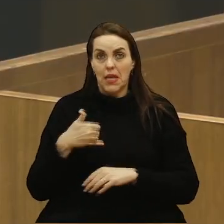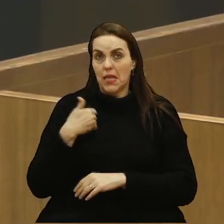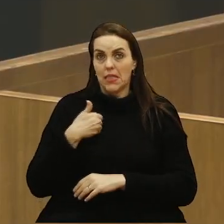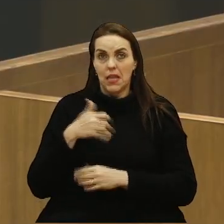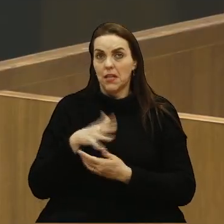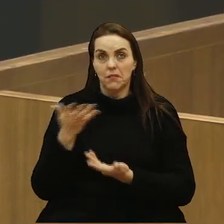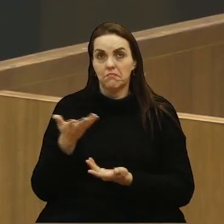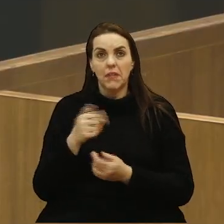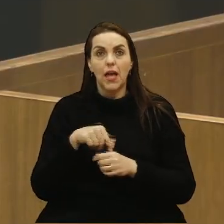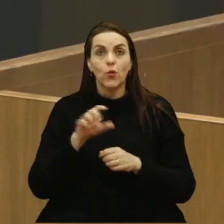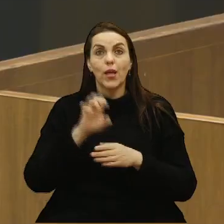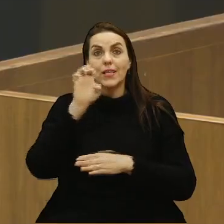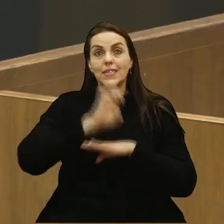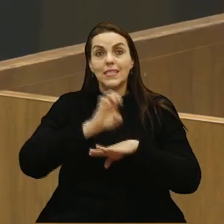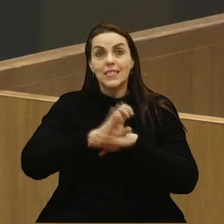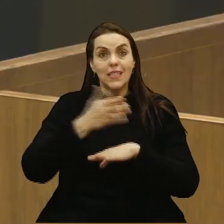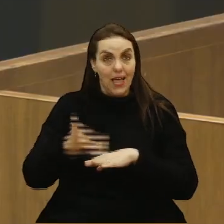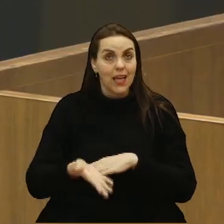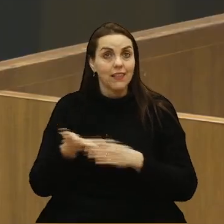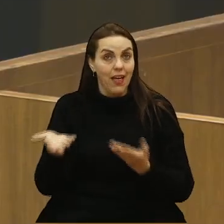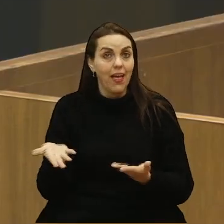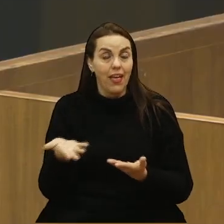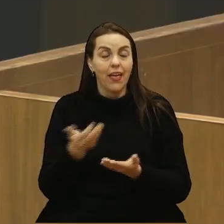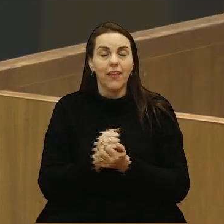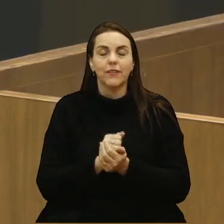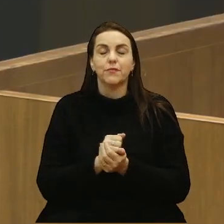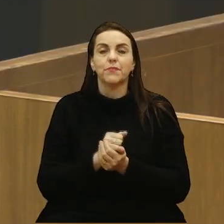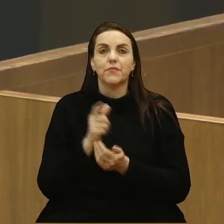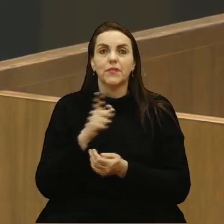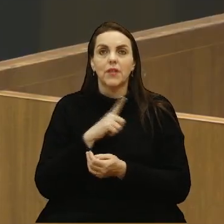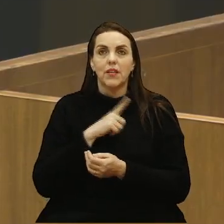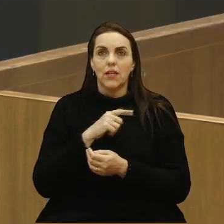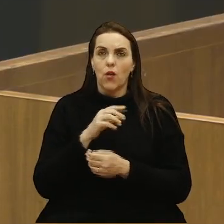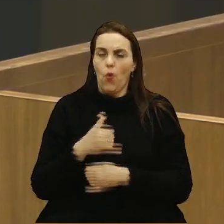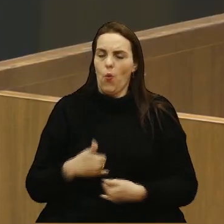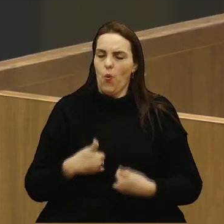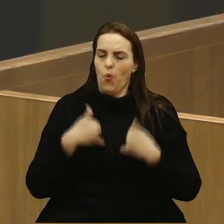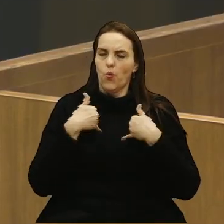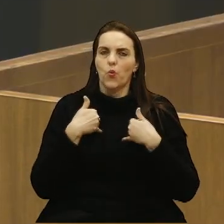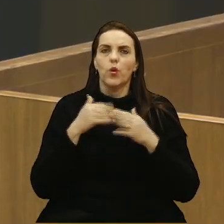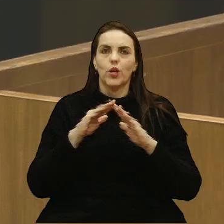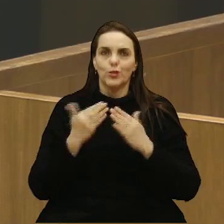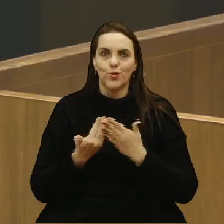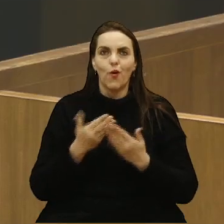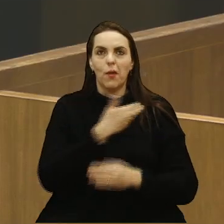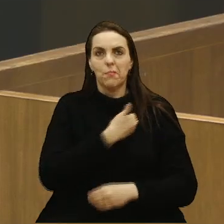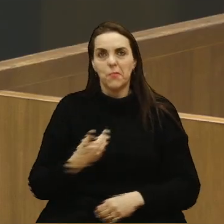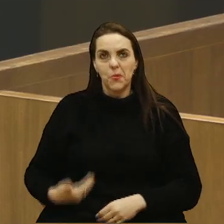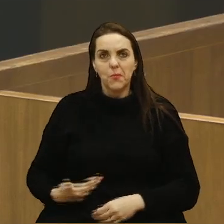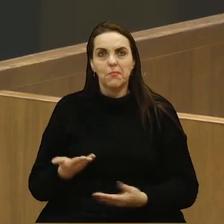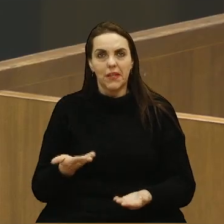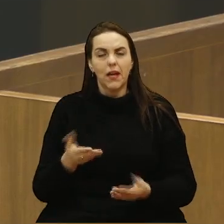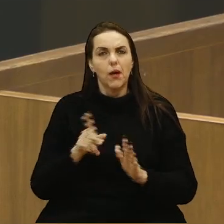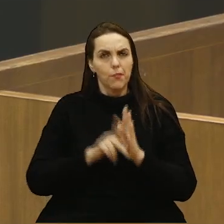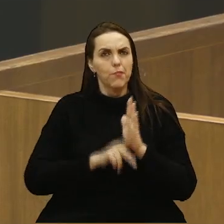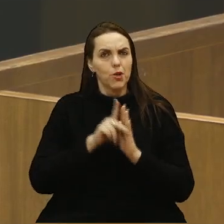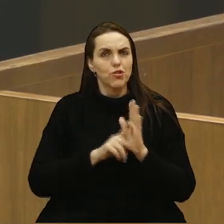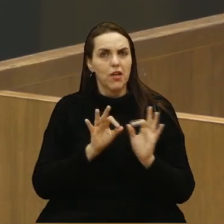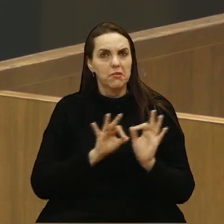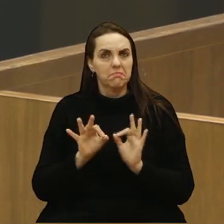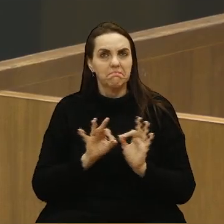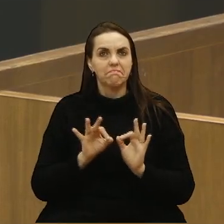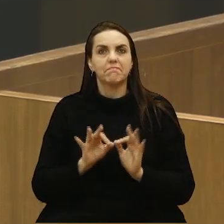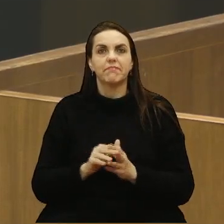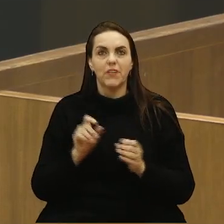nosso estado, e nos orgulham também, especialmente por ser de uma escola pública, um projeto que eles estão fazendo, fizeram